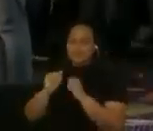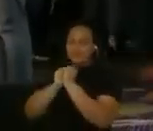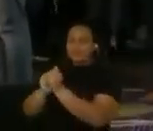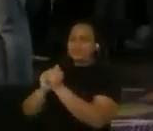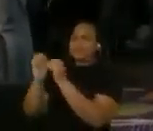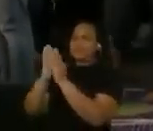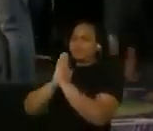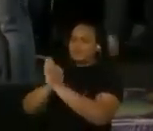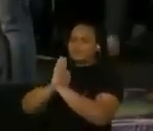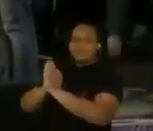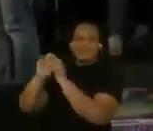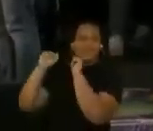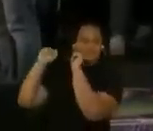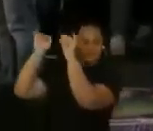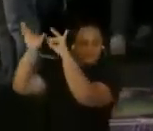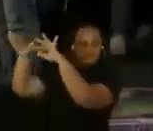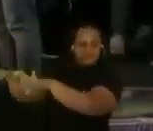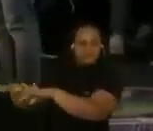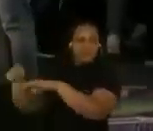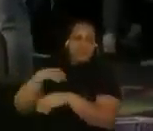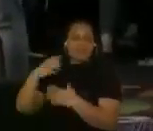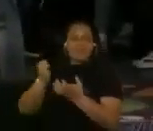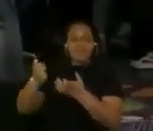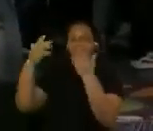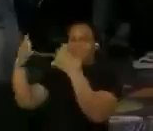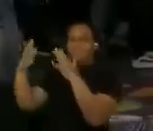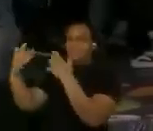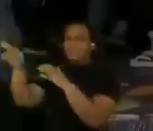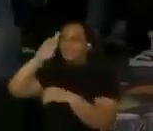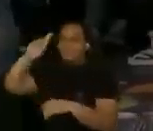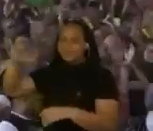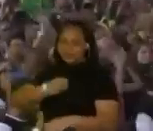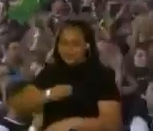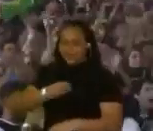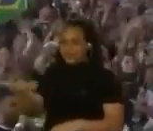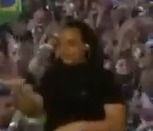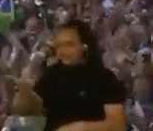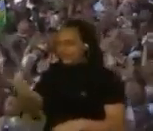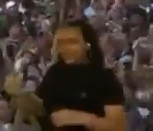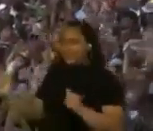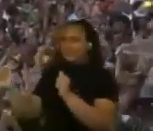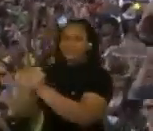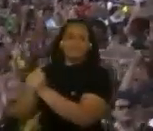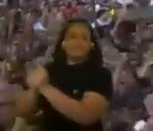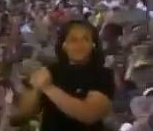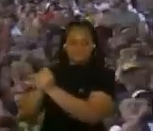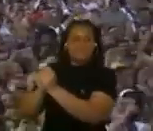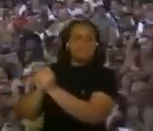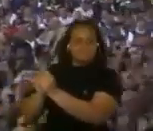muito, não. Mas eu queria que você aplaudisse o Senhor pela vida deste homem. Deus te abençoe.